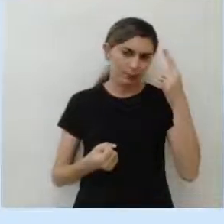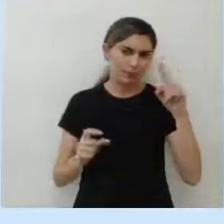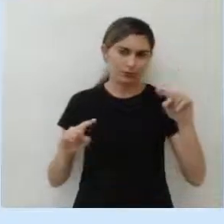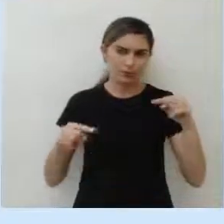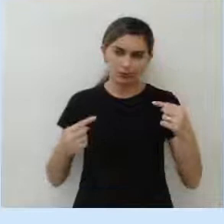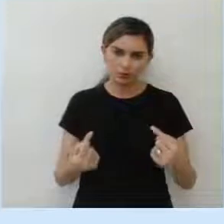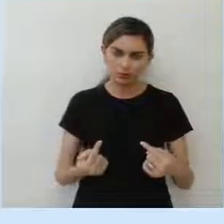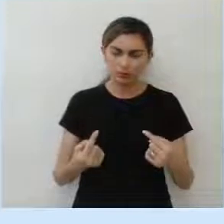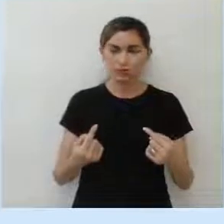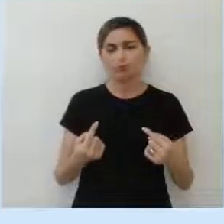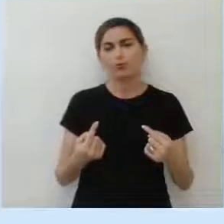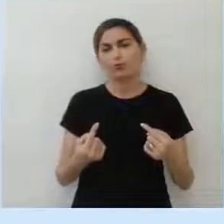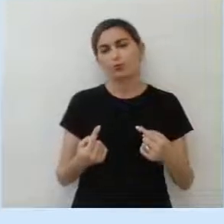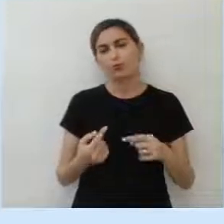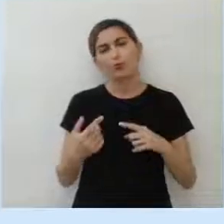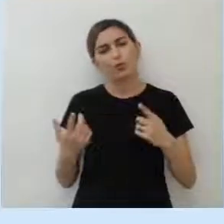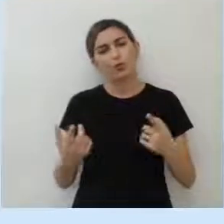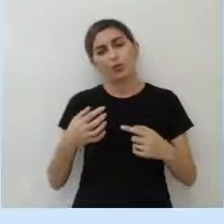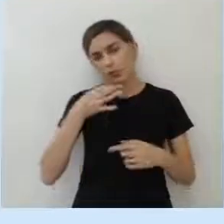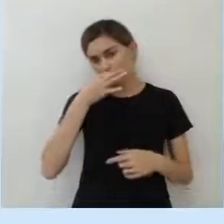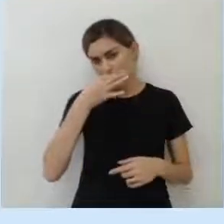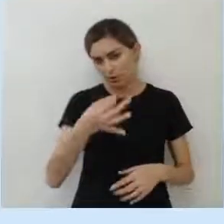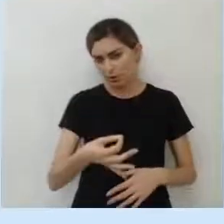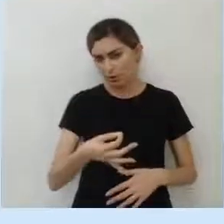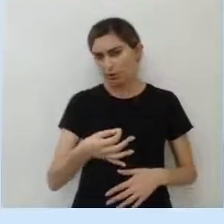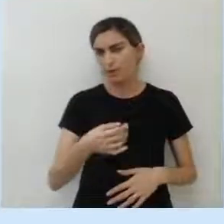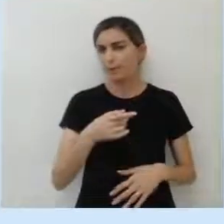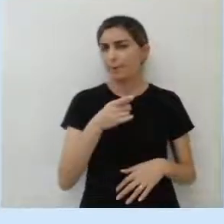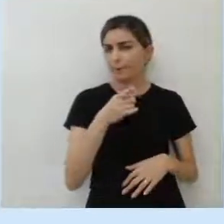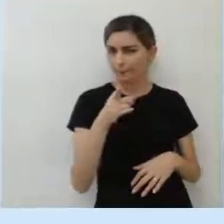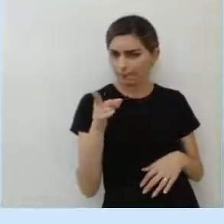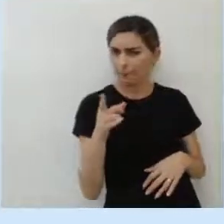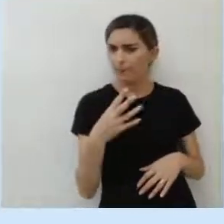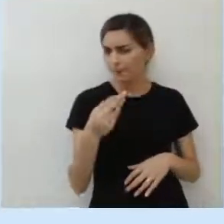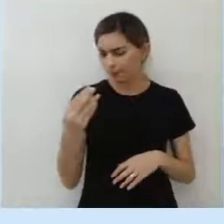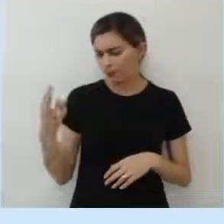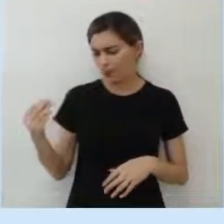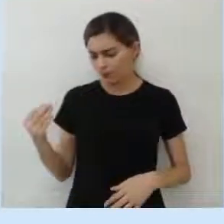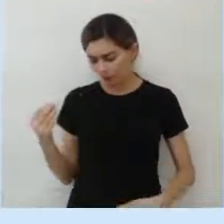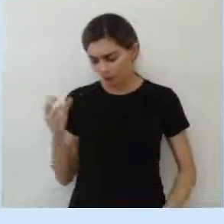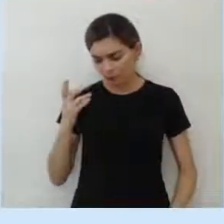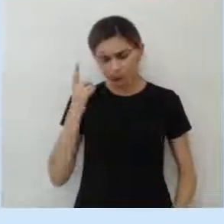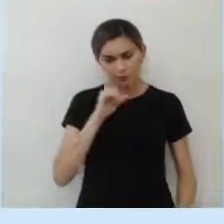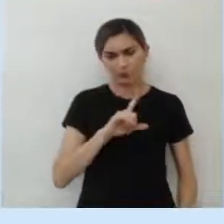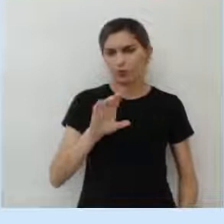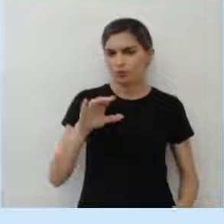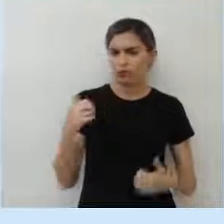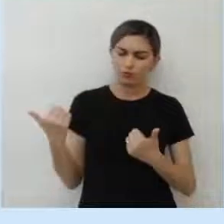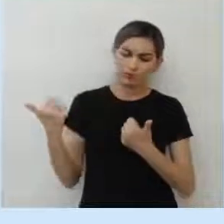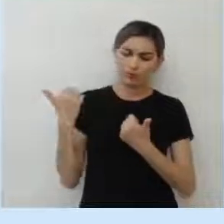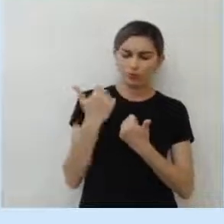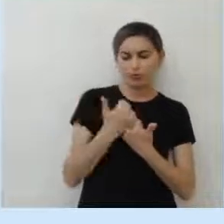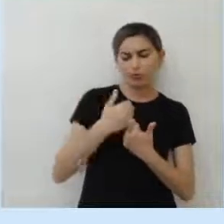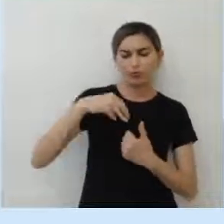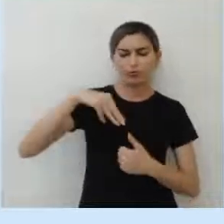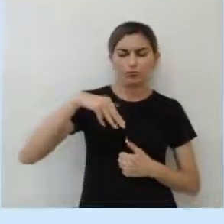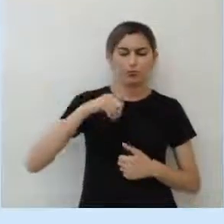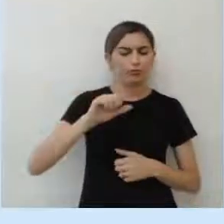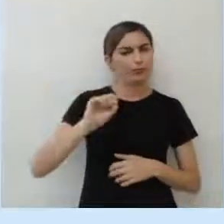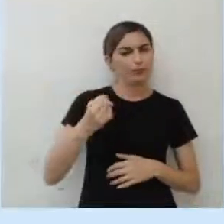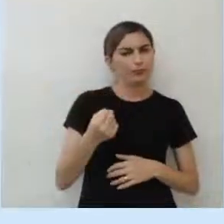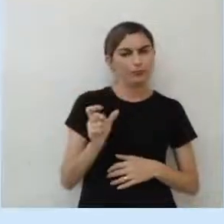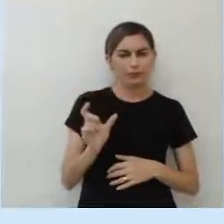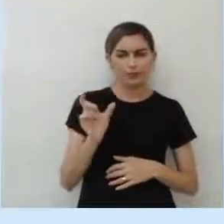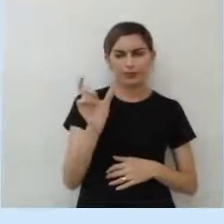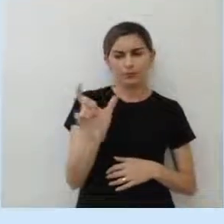oposição, de contrariedade. E uma dica, tá, gente? Em muitos casos, você consegue substituir o mas pela